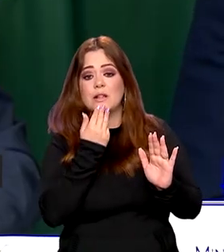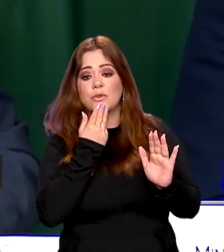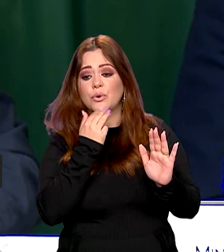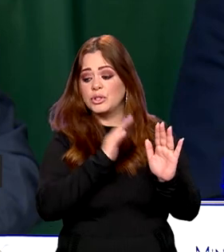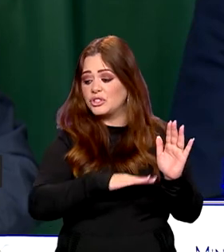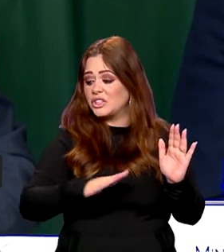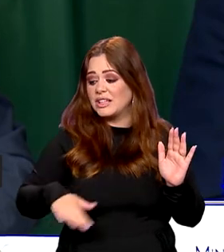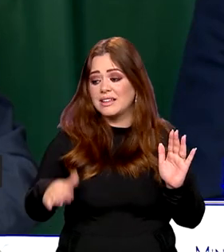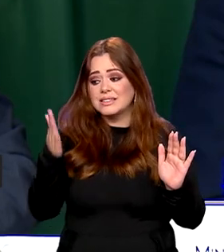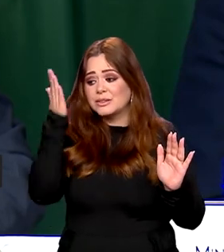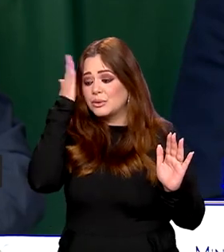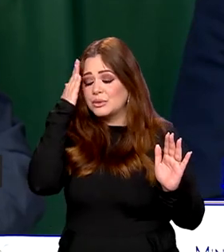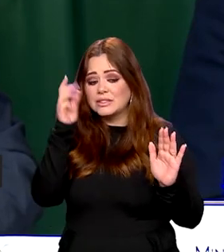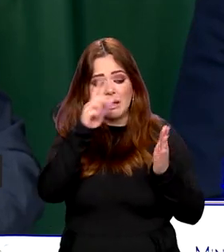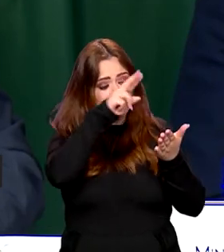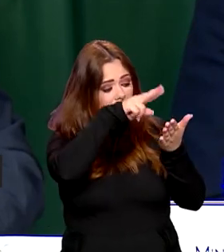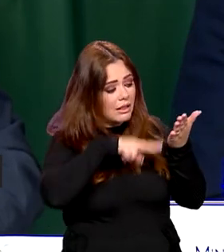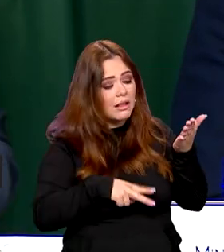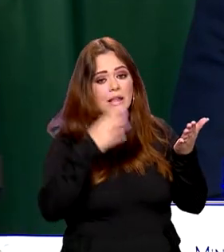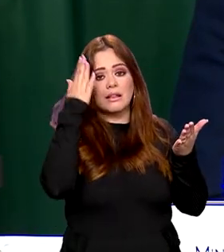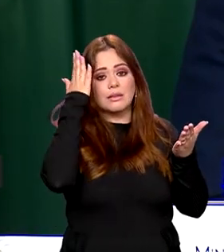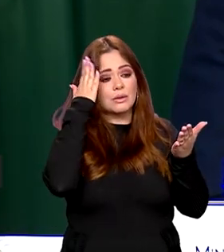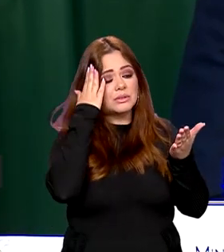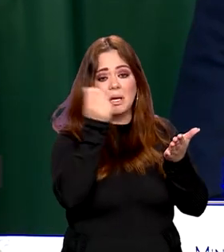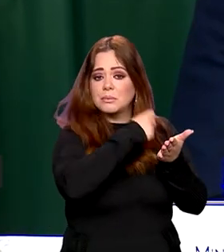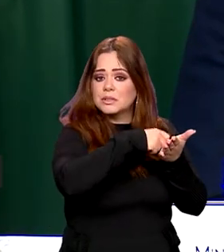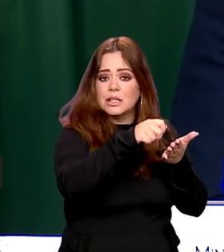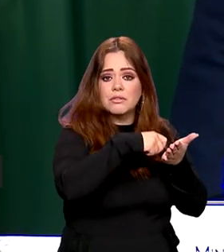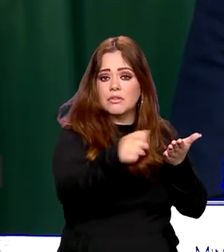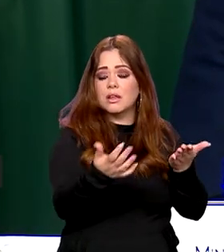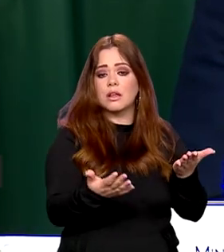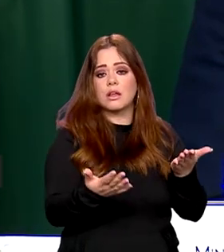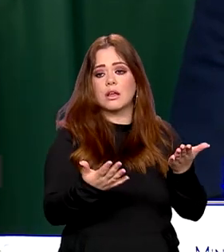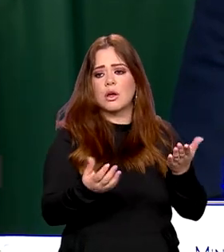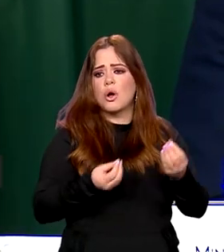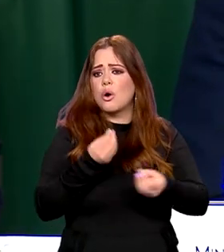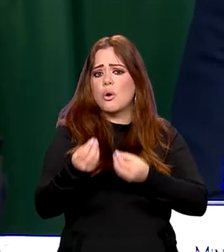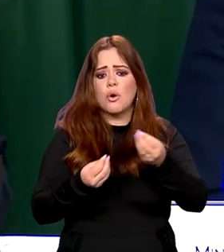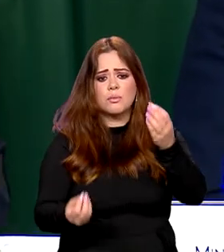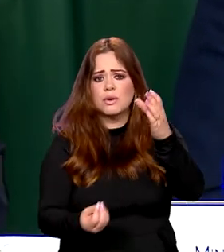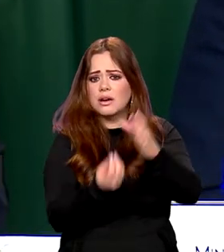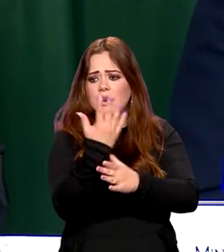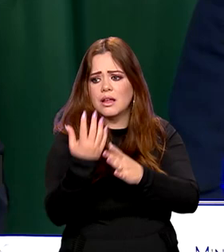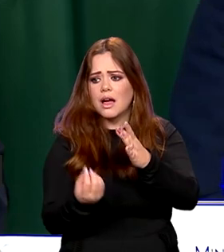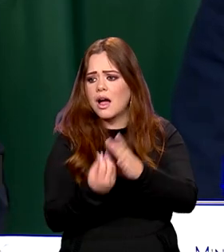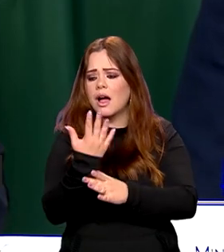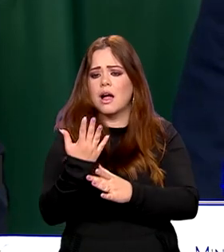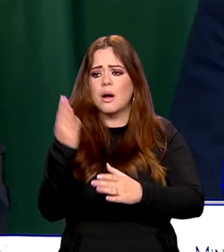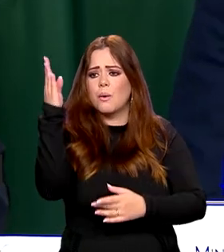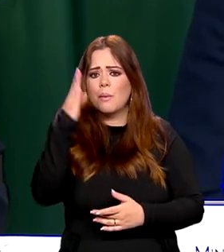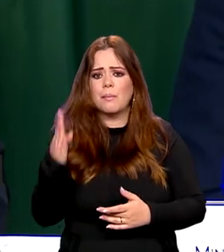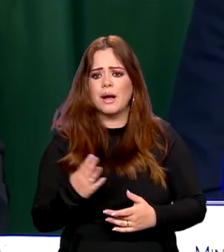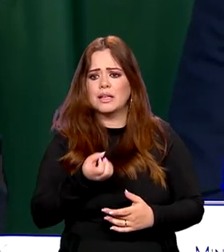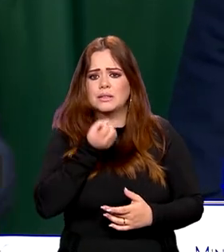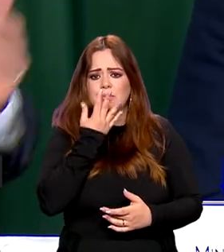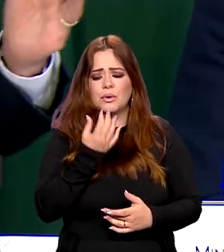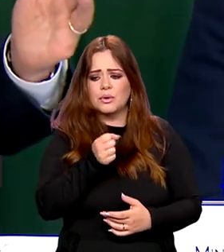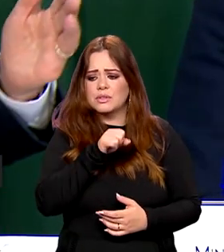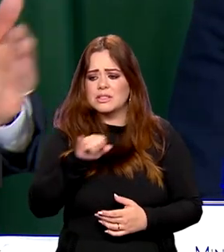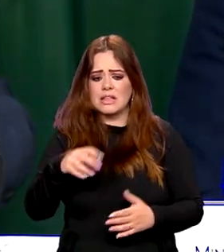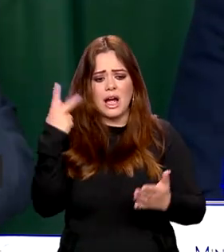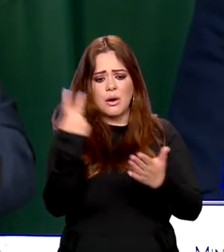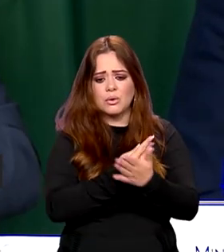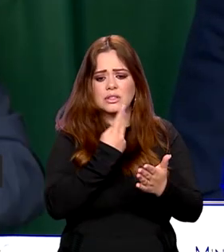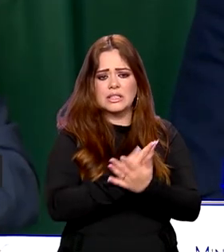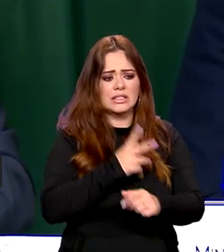nem escrever. Que país que a gente vai criar se a gente continuar permitindo que isso aconteça? Ah, vai